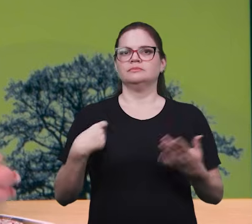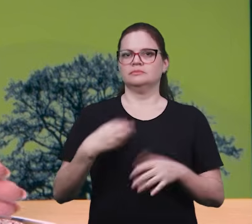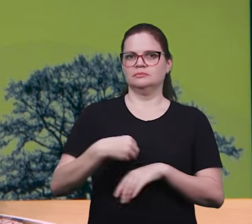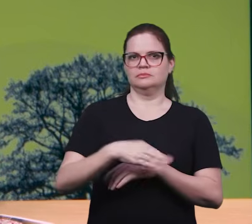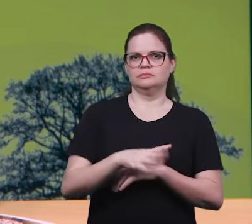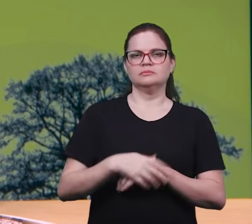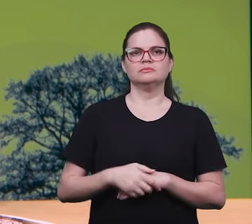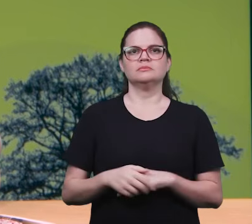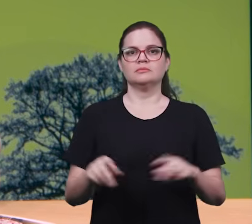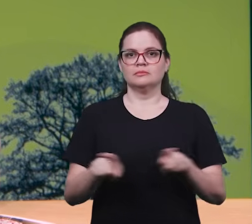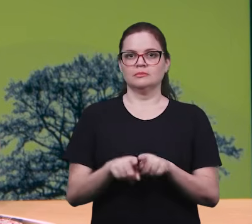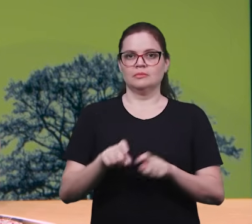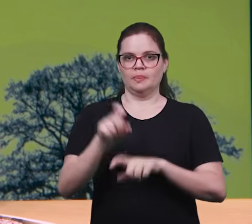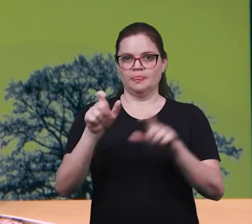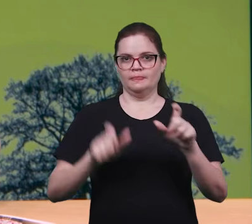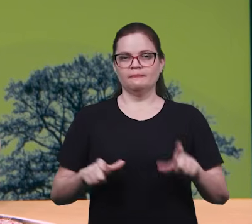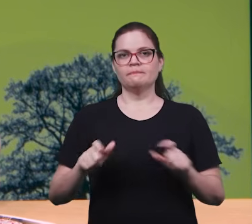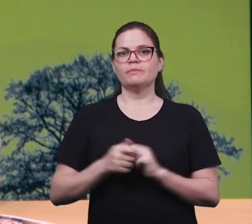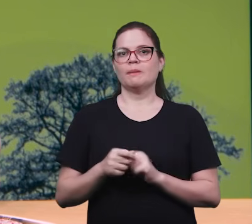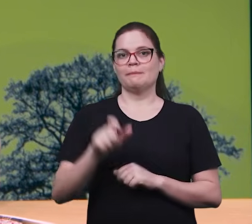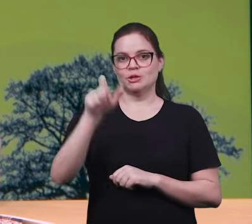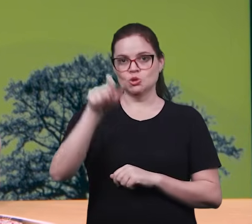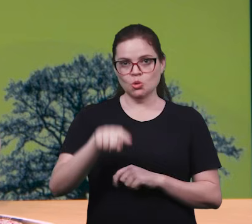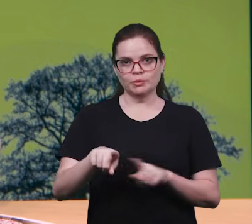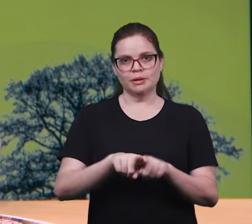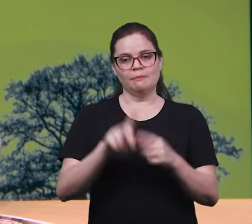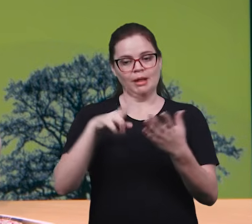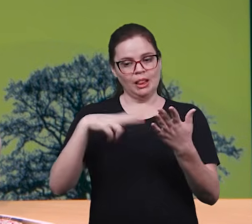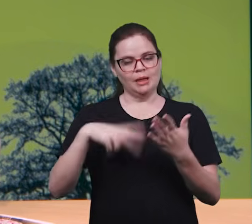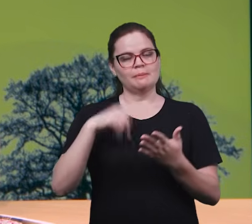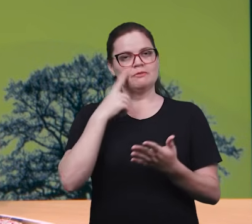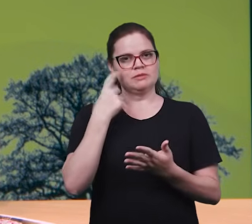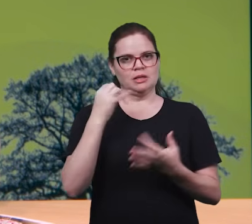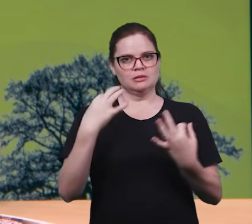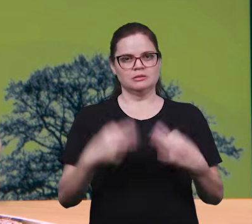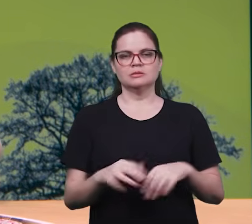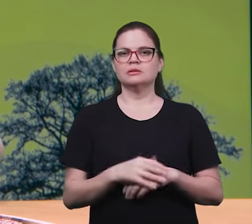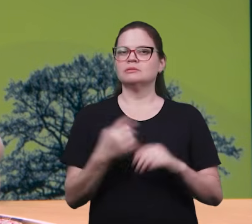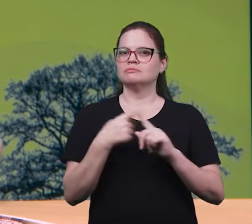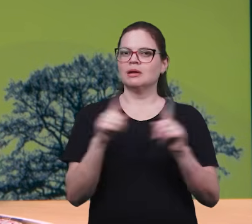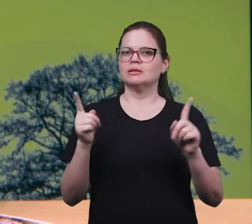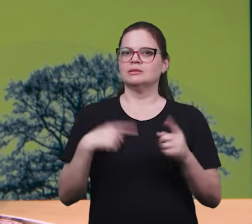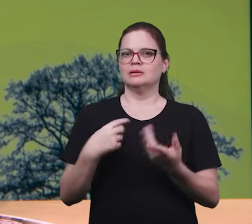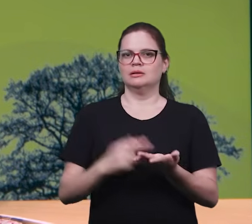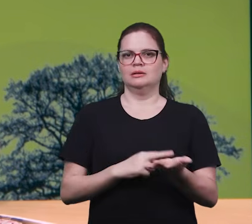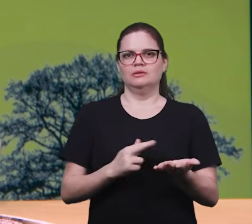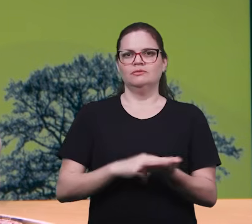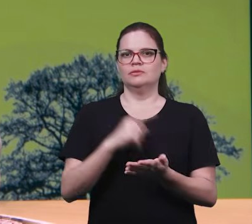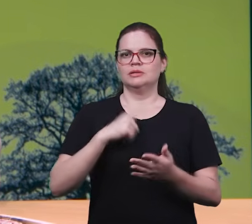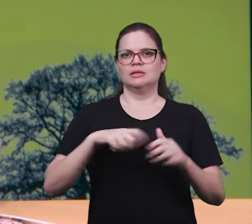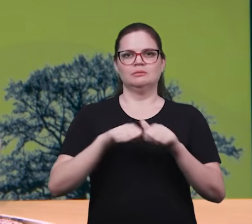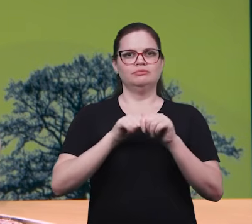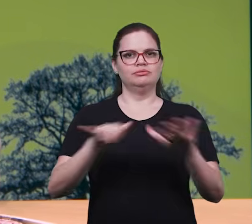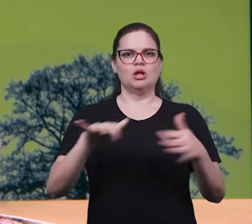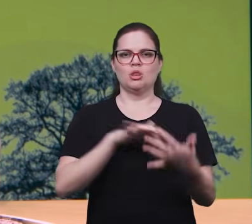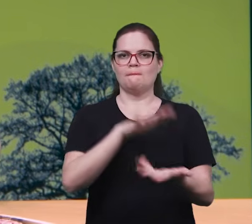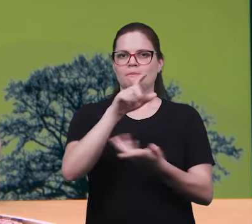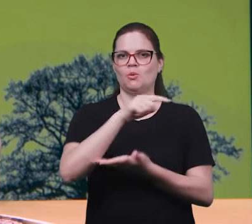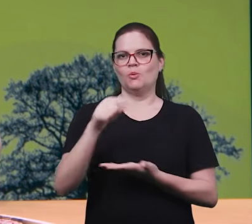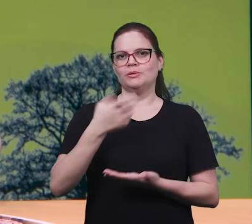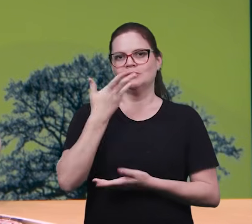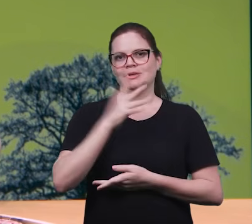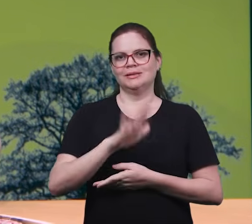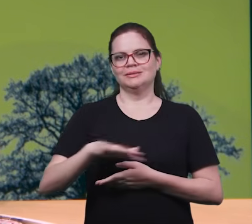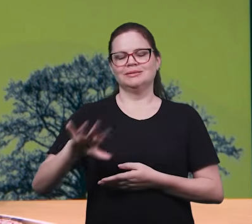não deixo de ter a ferramenta humana. Mas é um trabalho que tem ganhado assim, as fronteiras. E as crianças amam